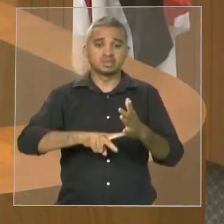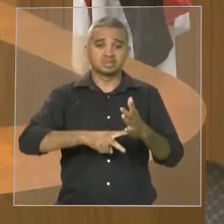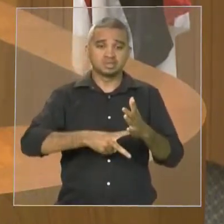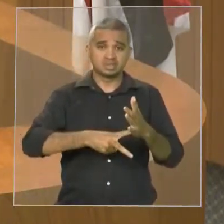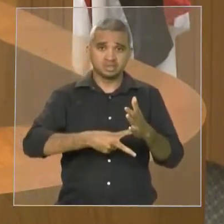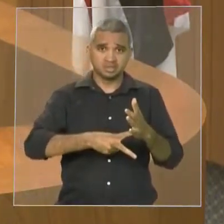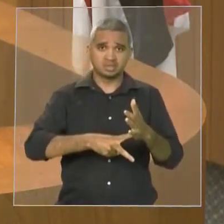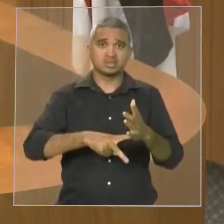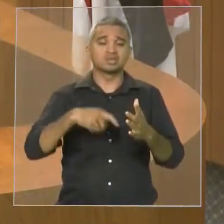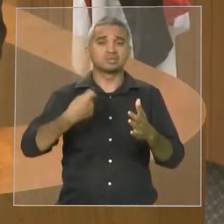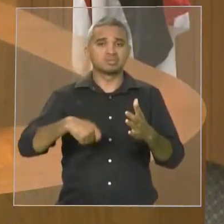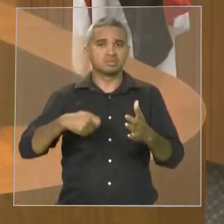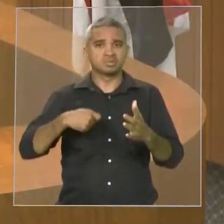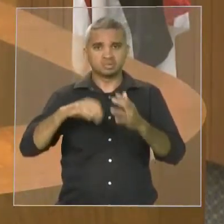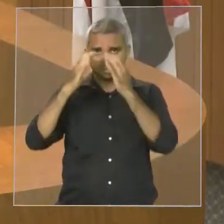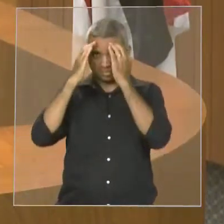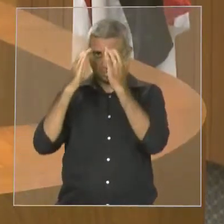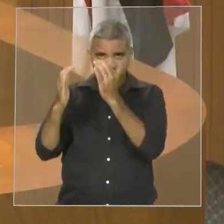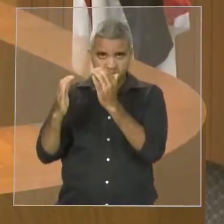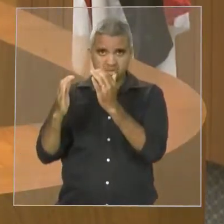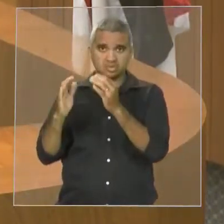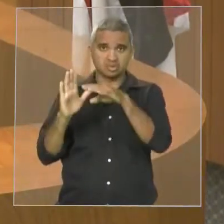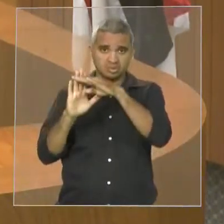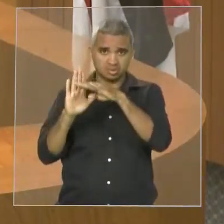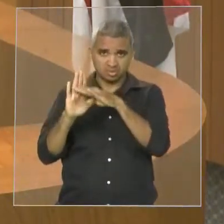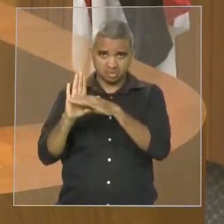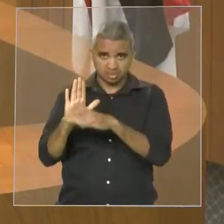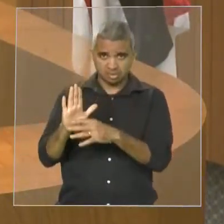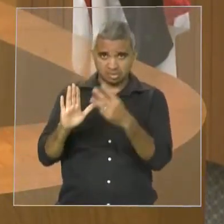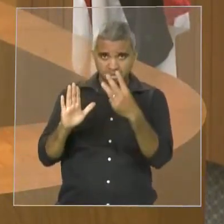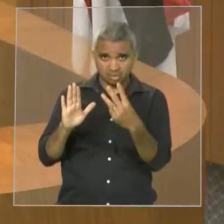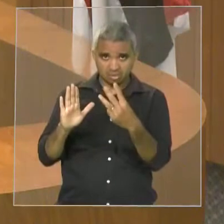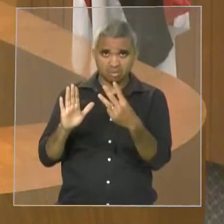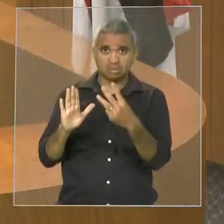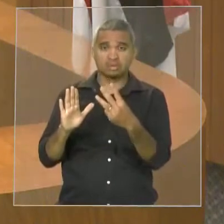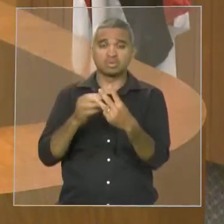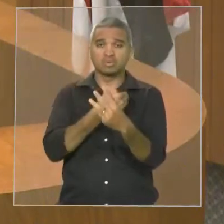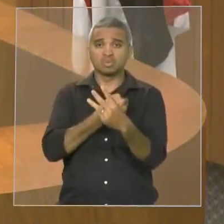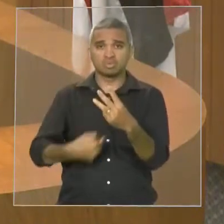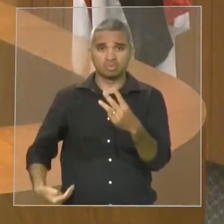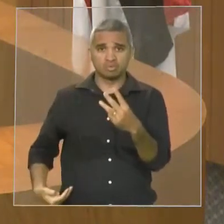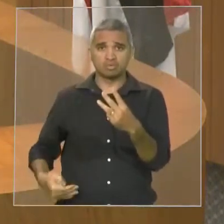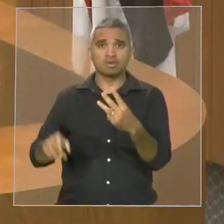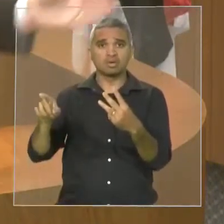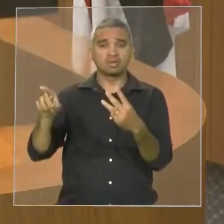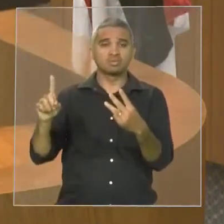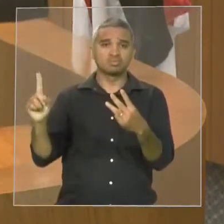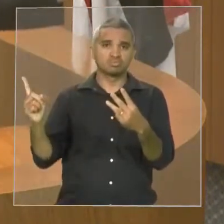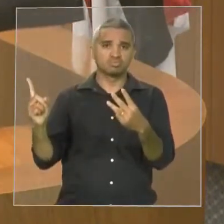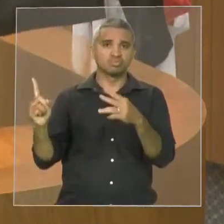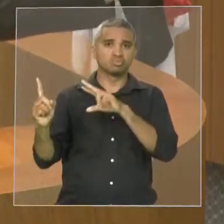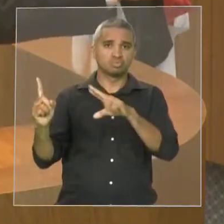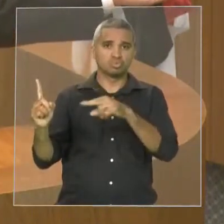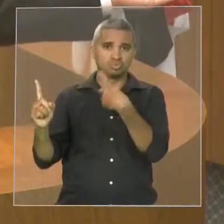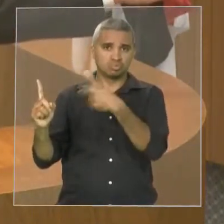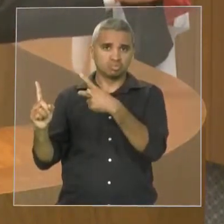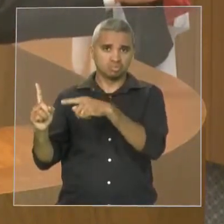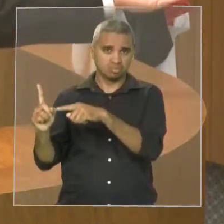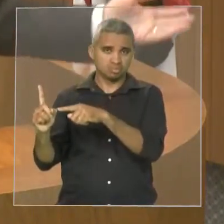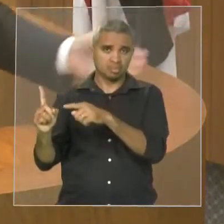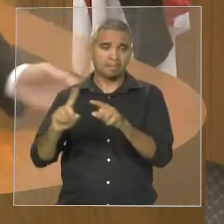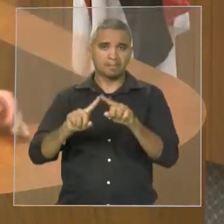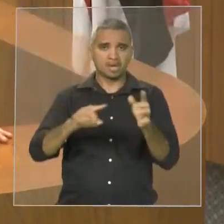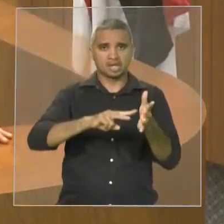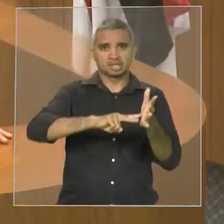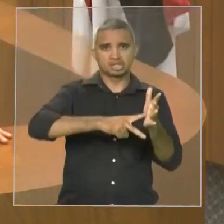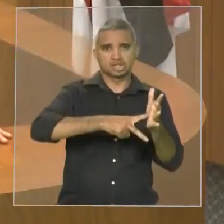lista tríplice. De um lado, o governo indica o nome direto que ele quer. As entidades sindicais não. Tem